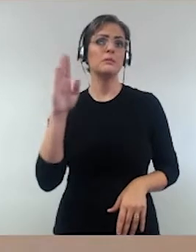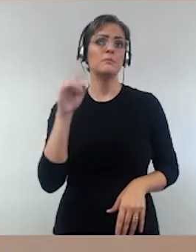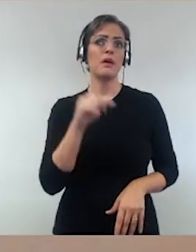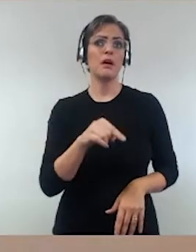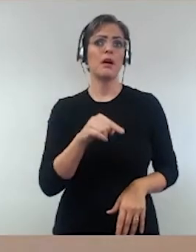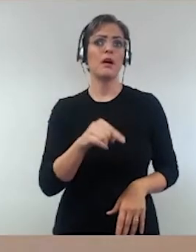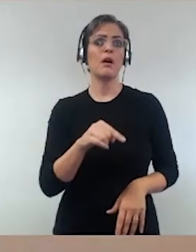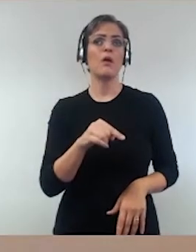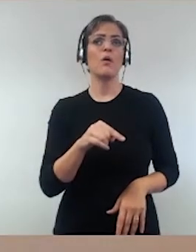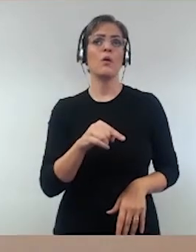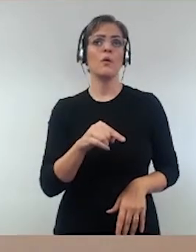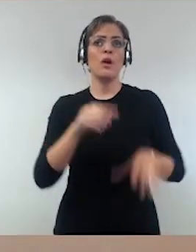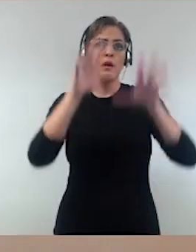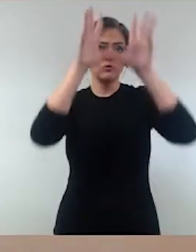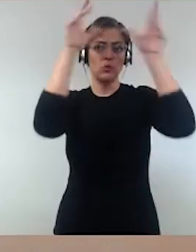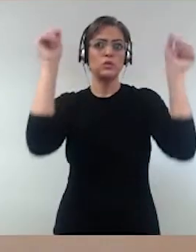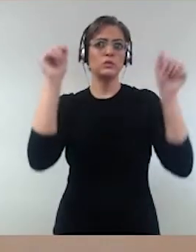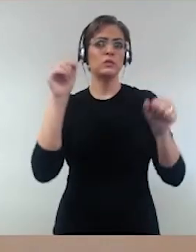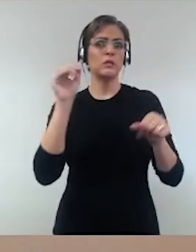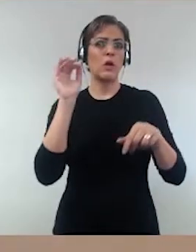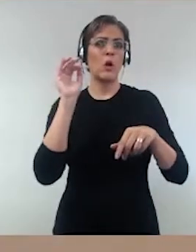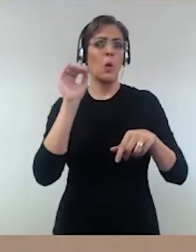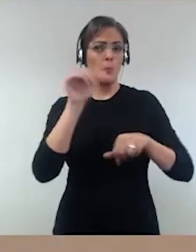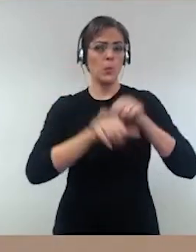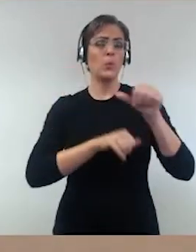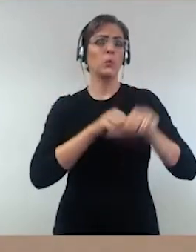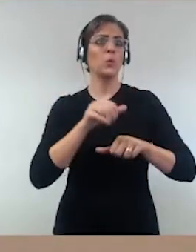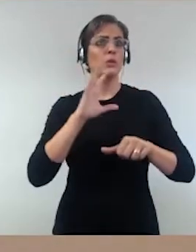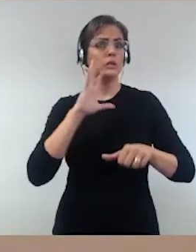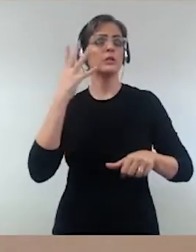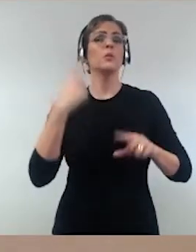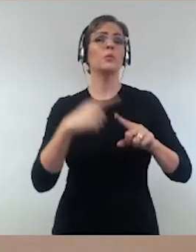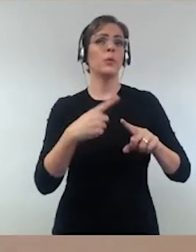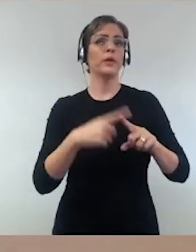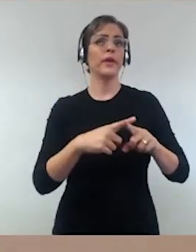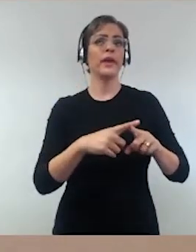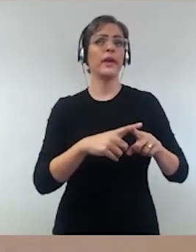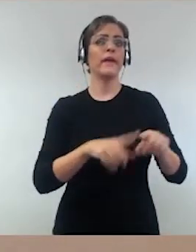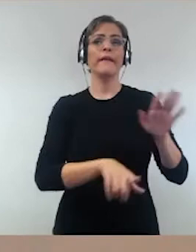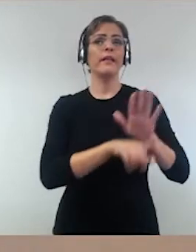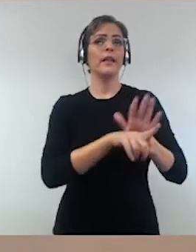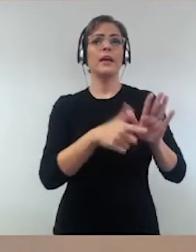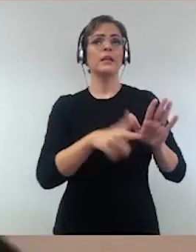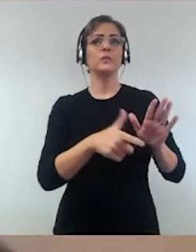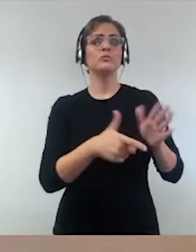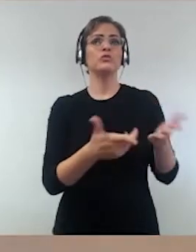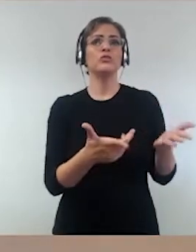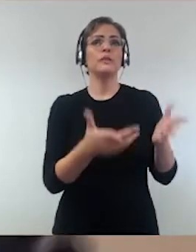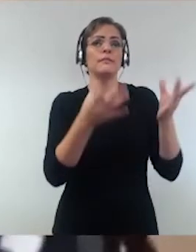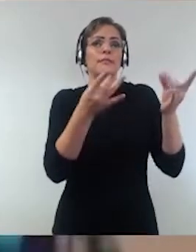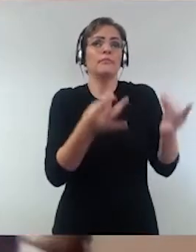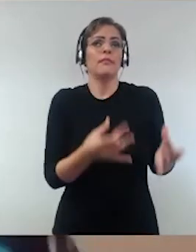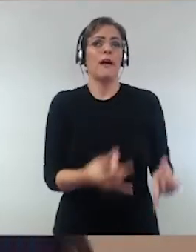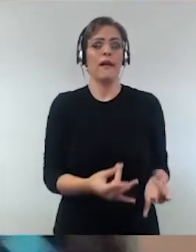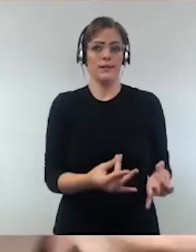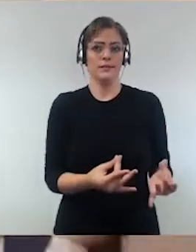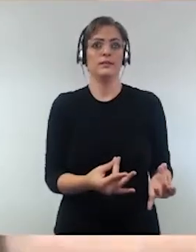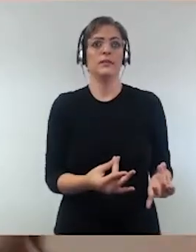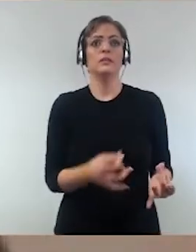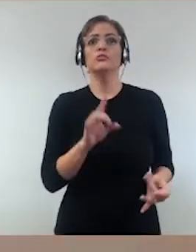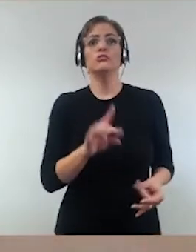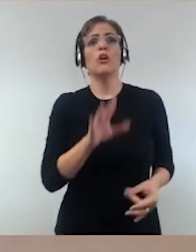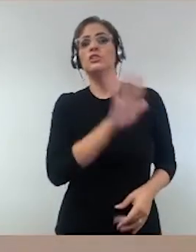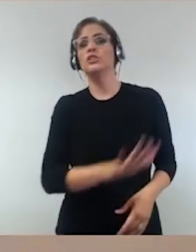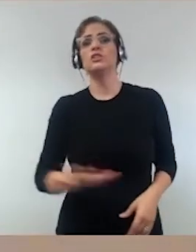grande contribuição que a Corte trouxe, né? Eu não tenho um conteúdo fixo. O direito geral à personalidade, ele não protege apenas tais